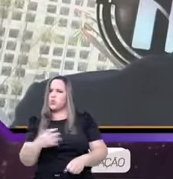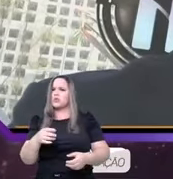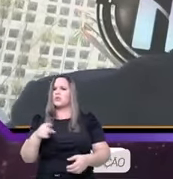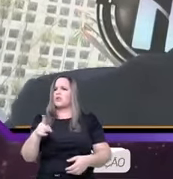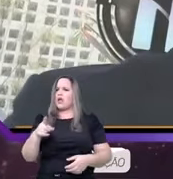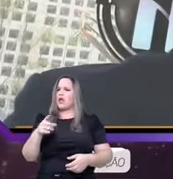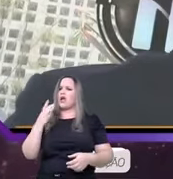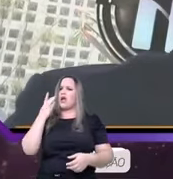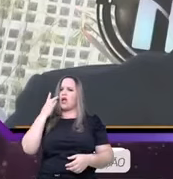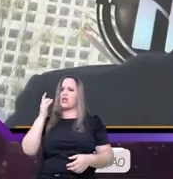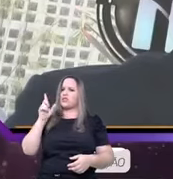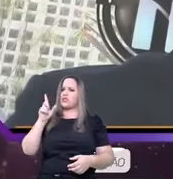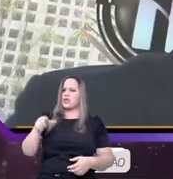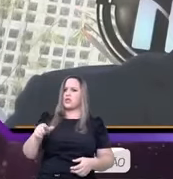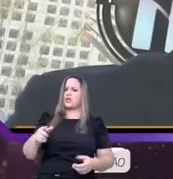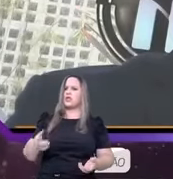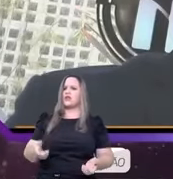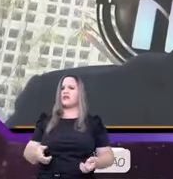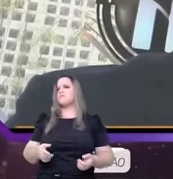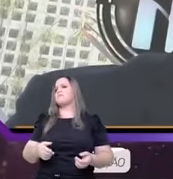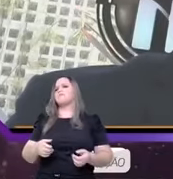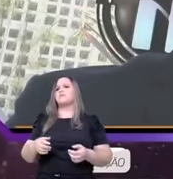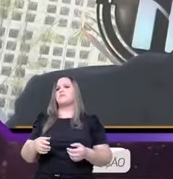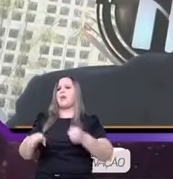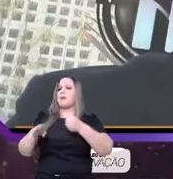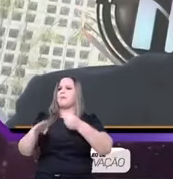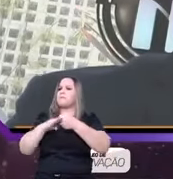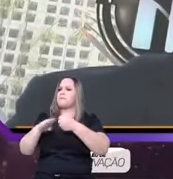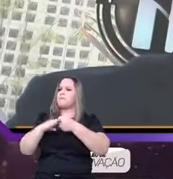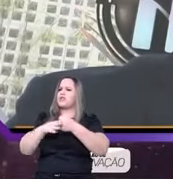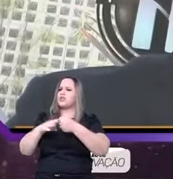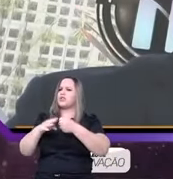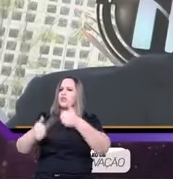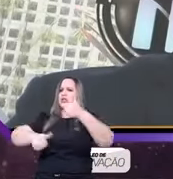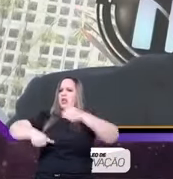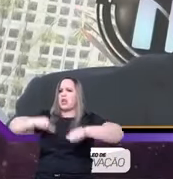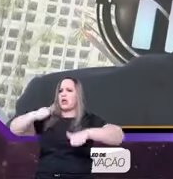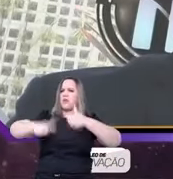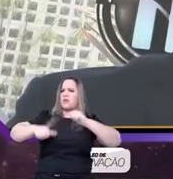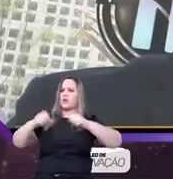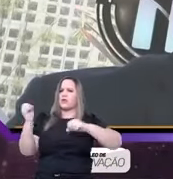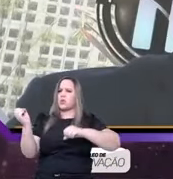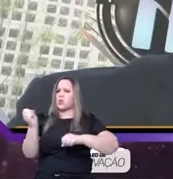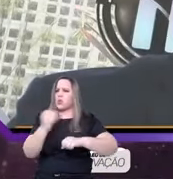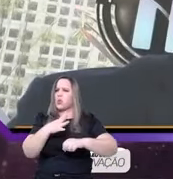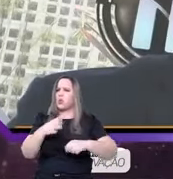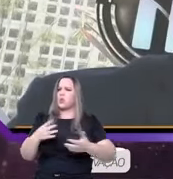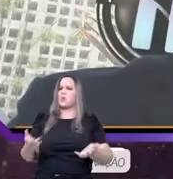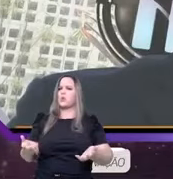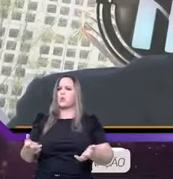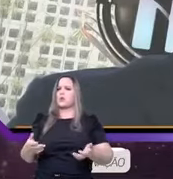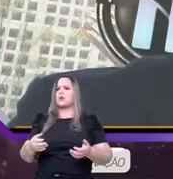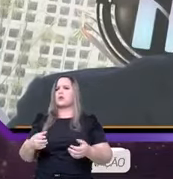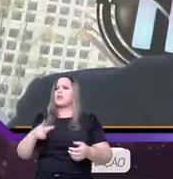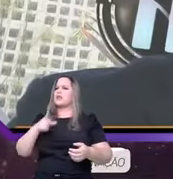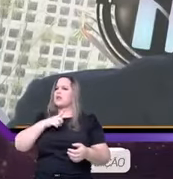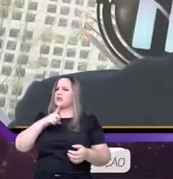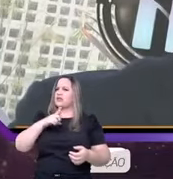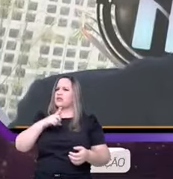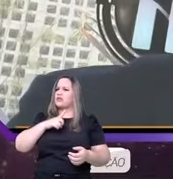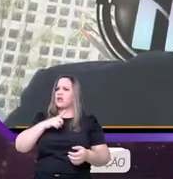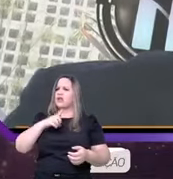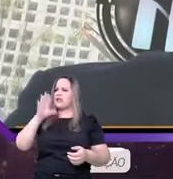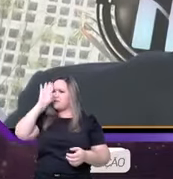situação. Na medida em que os laboratórios e núcleos de inovação, me parece que possuem como pressuposto